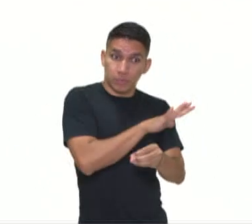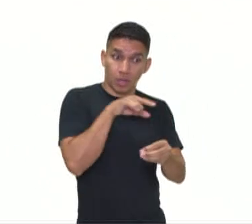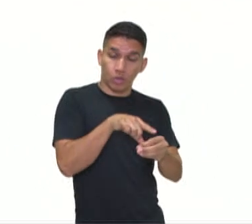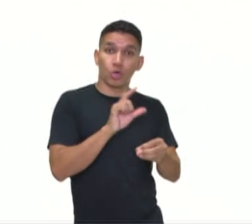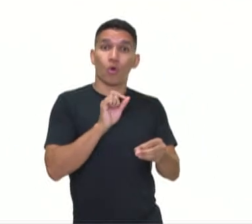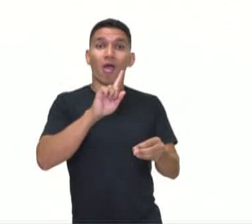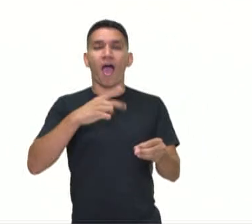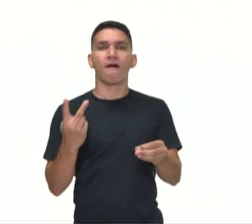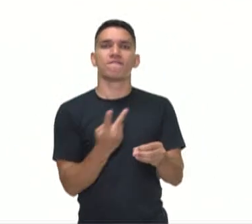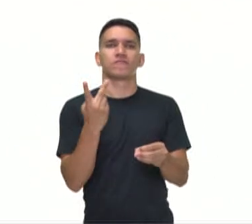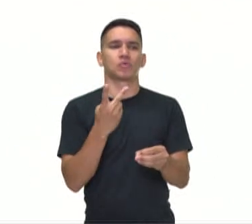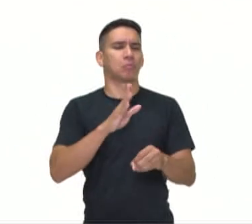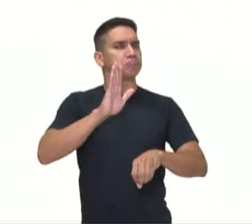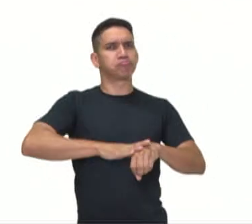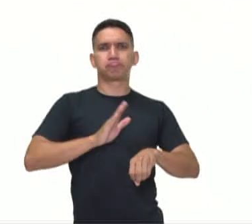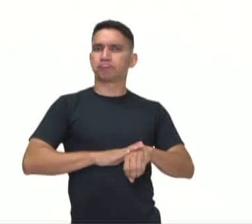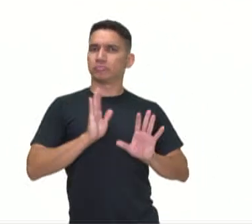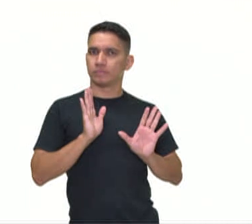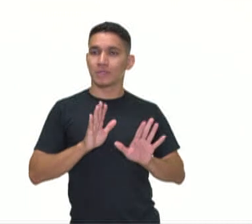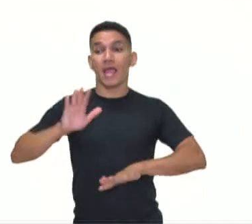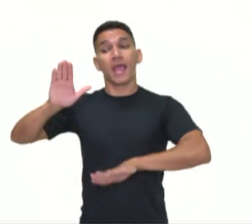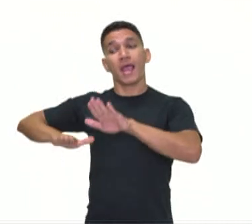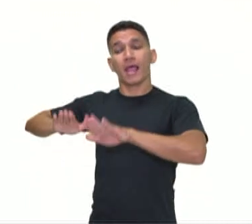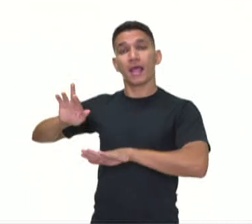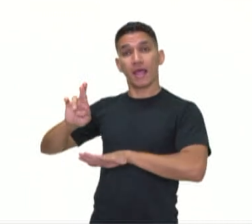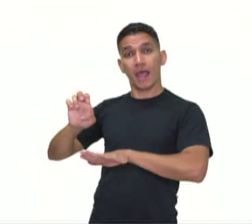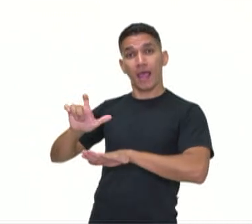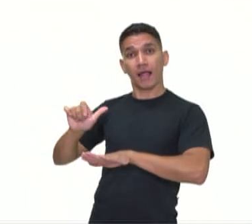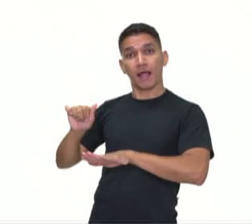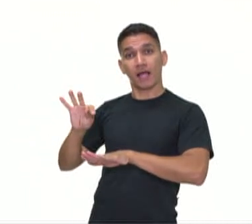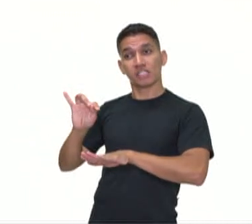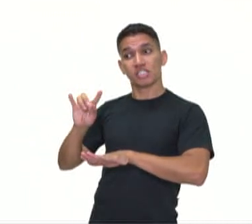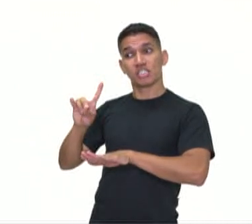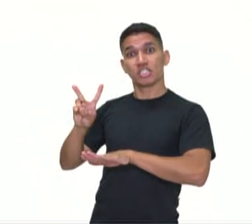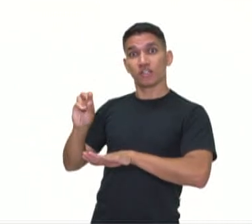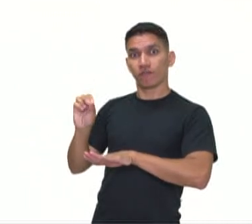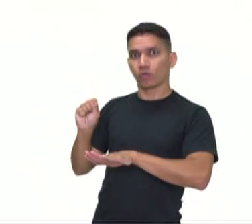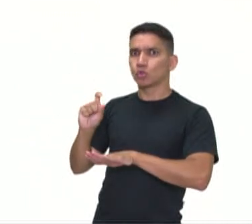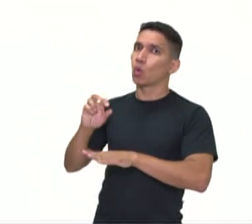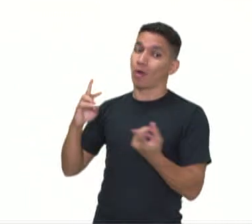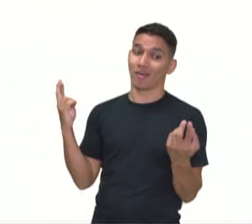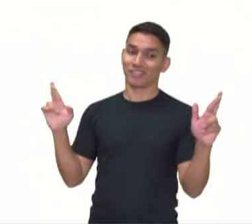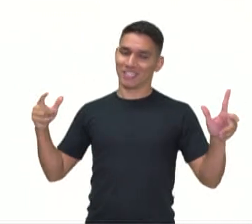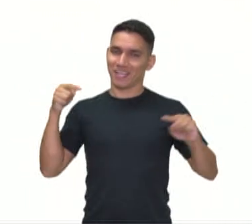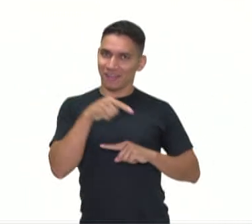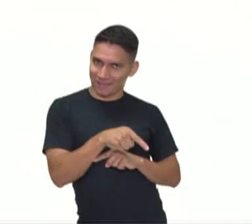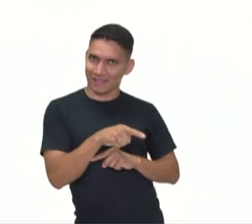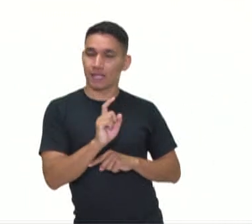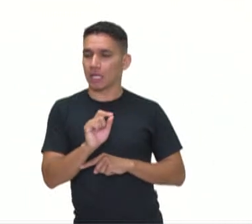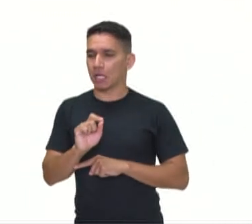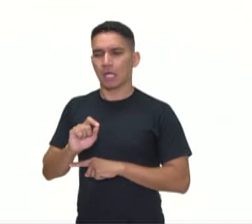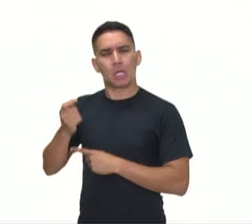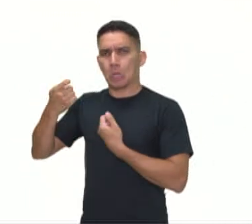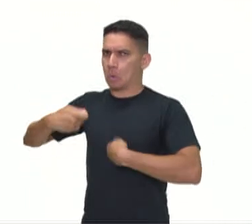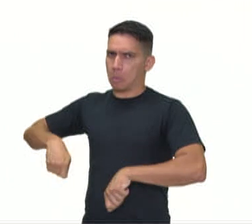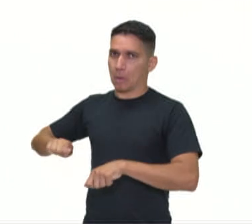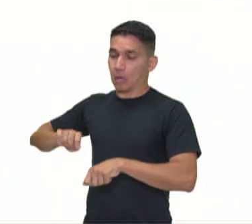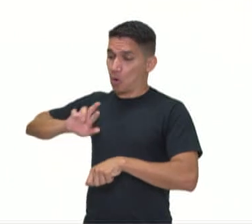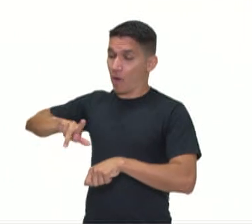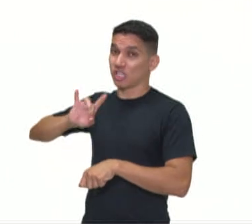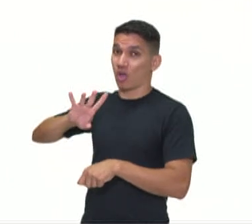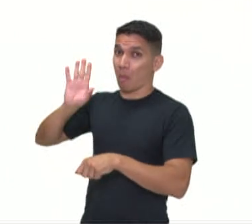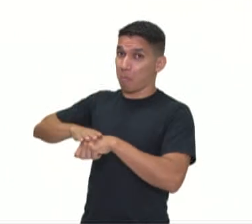por si mesmos e relativos são os valores que, pelo contrário, não valem por si mesmos, mas